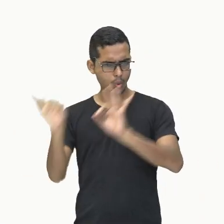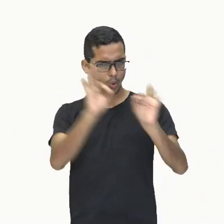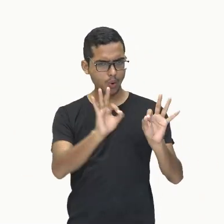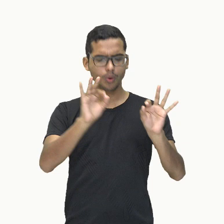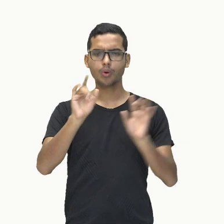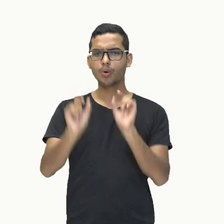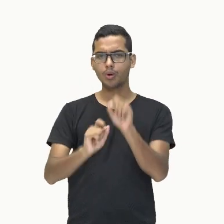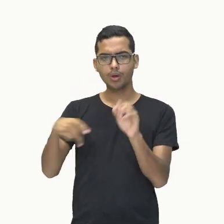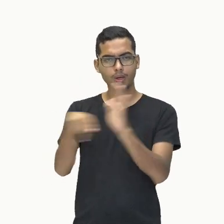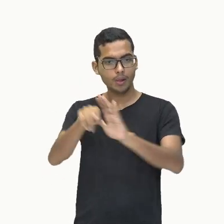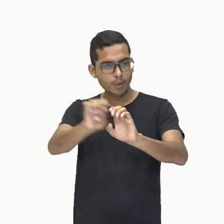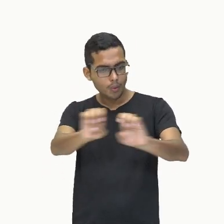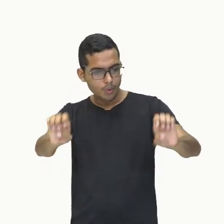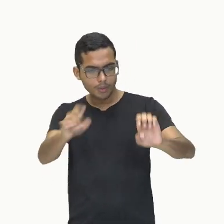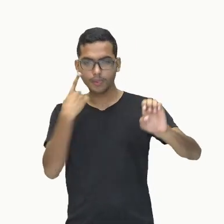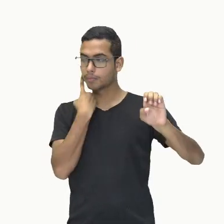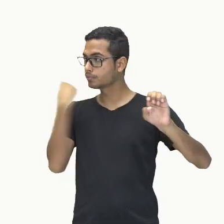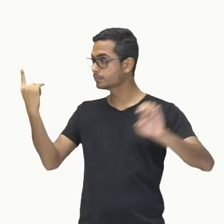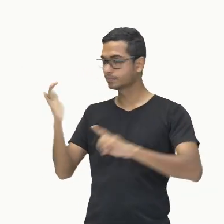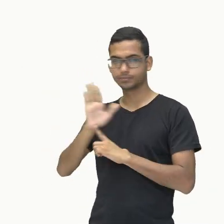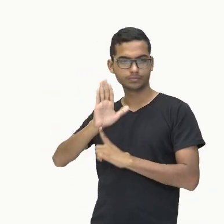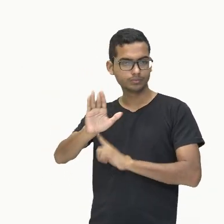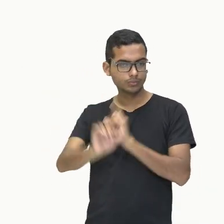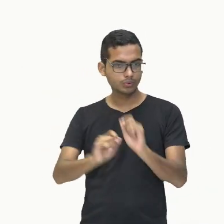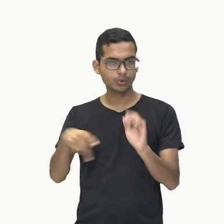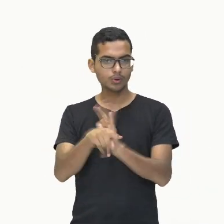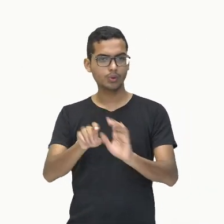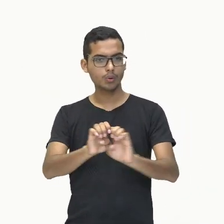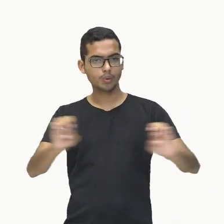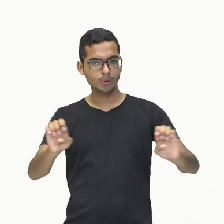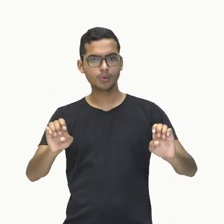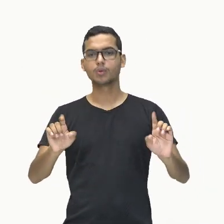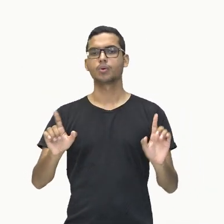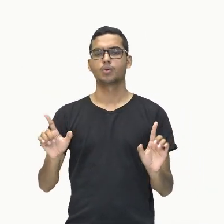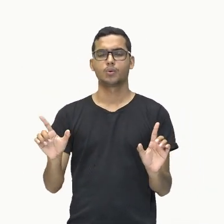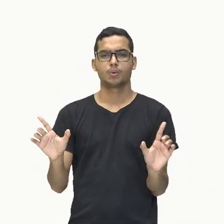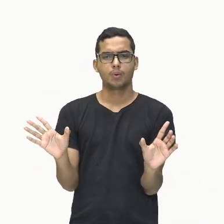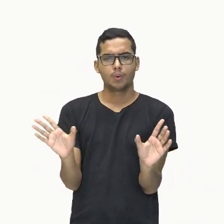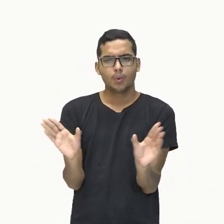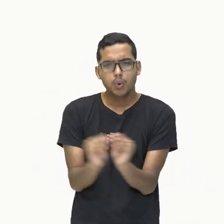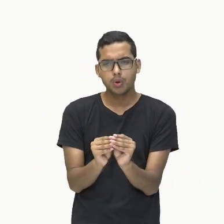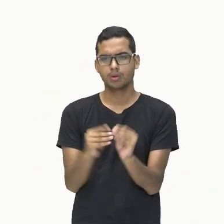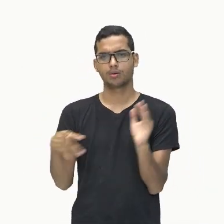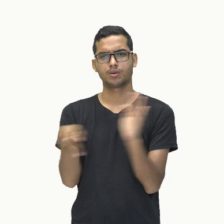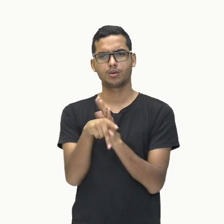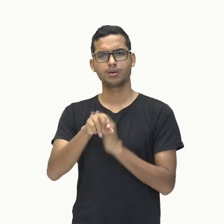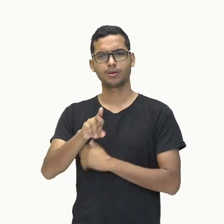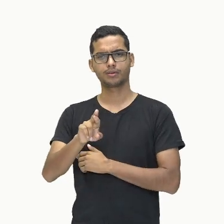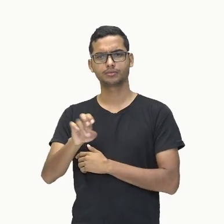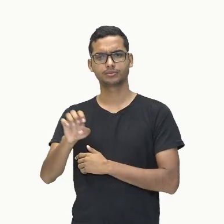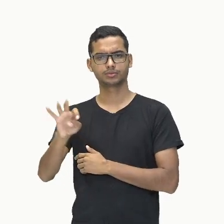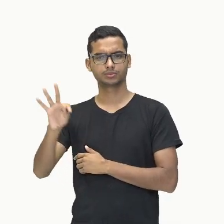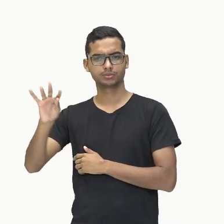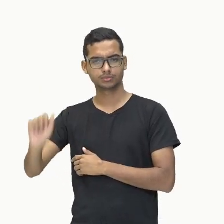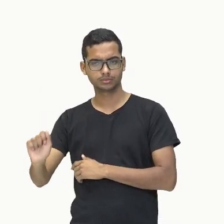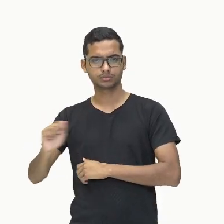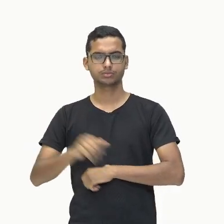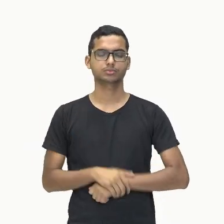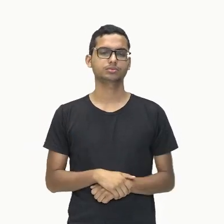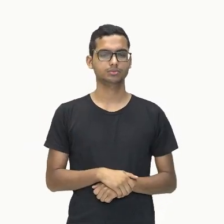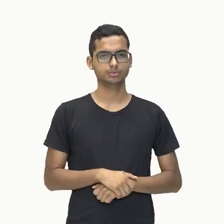que essa equação aí é uma equação reduzida da reta, tá bom? Então a gente